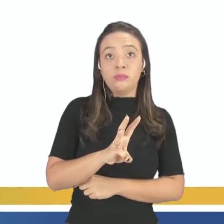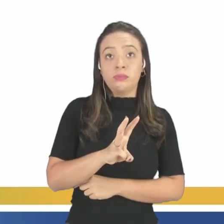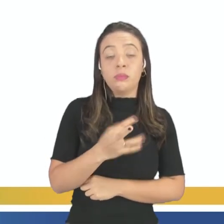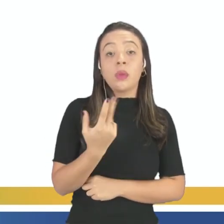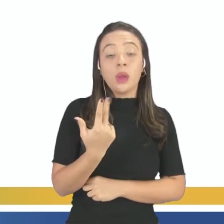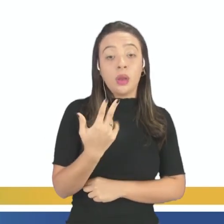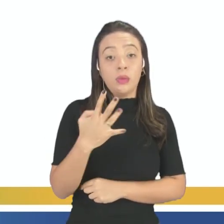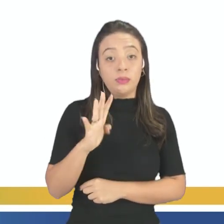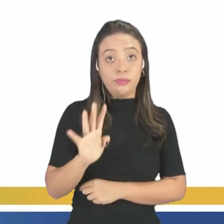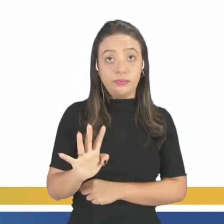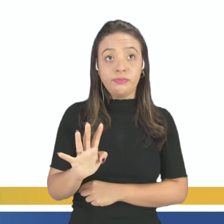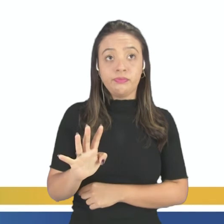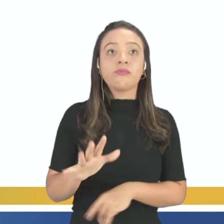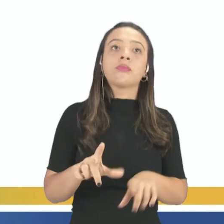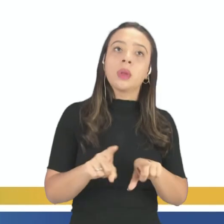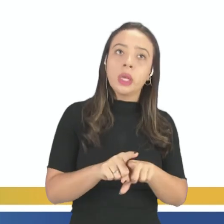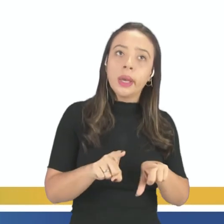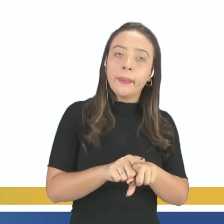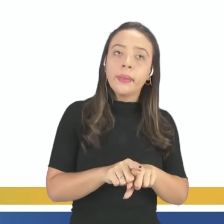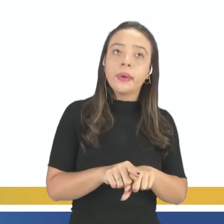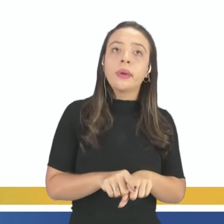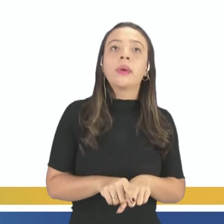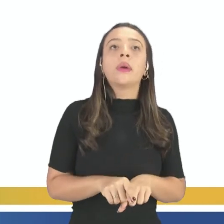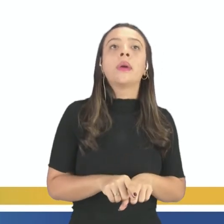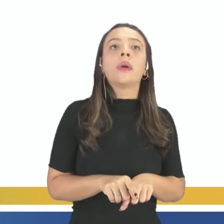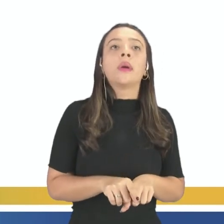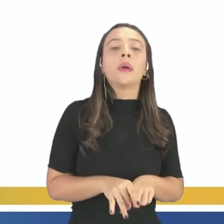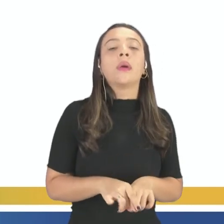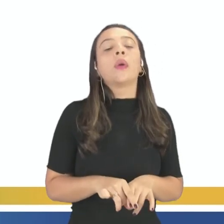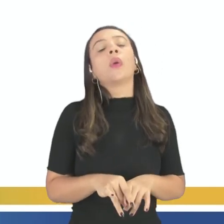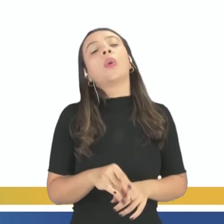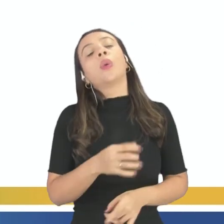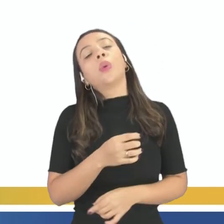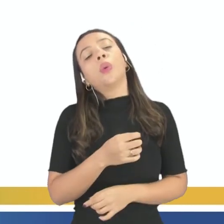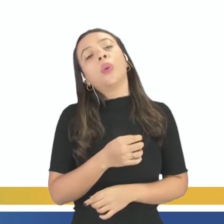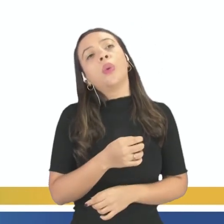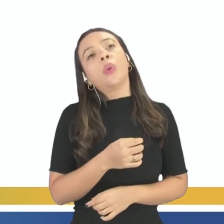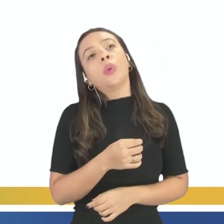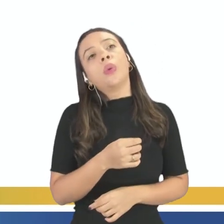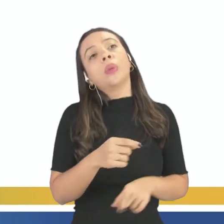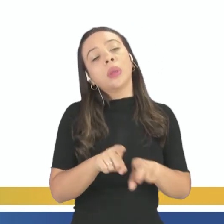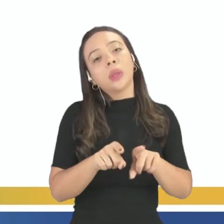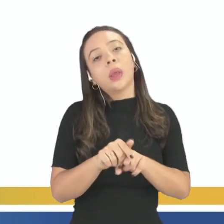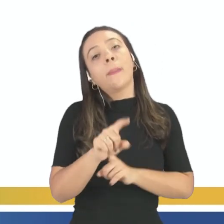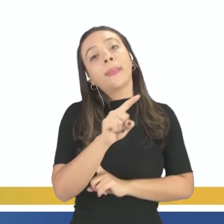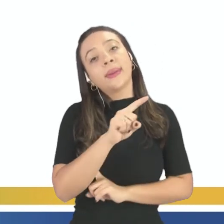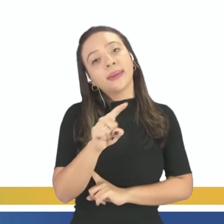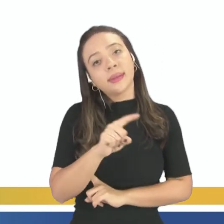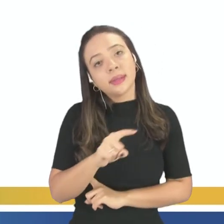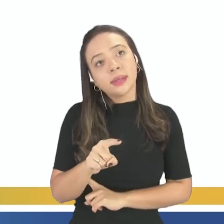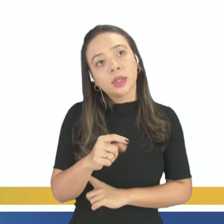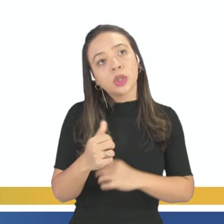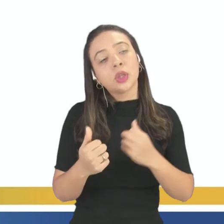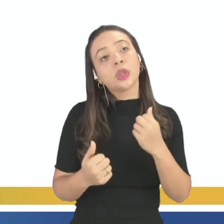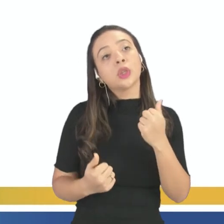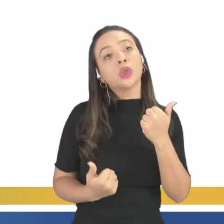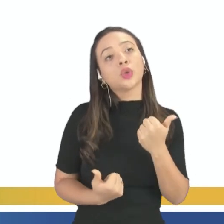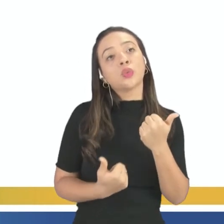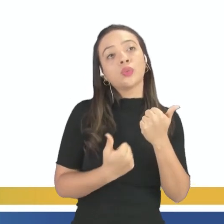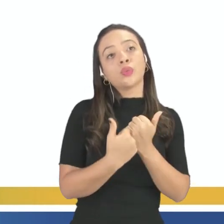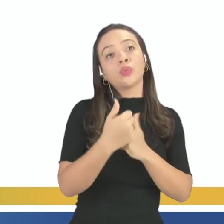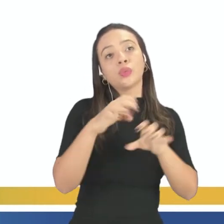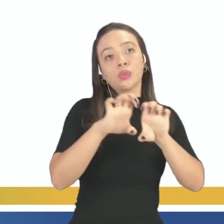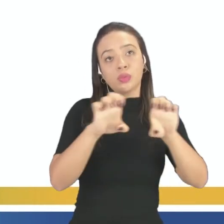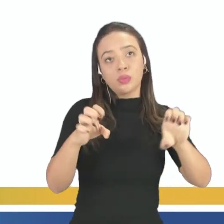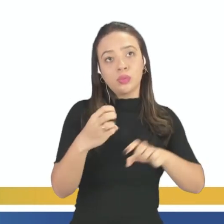4, e o valor de z, fazendo a substituição na terceira equação, nós teremos o valor